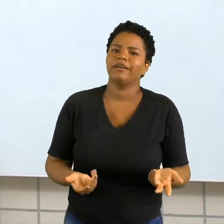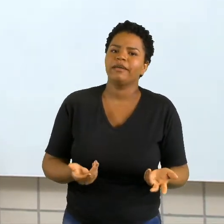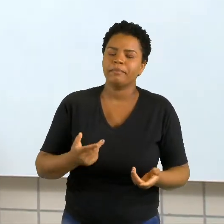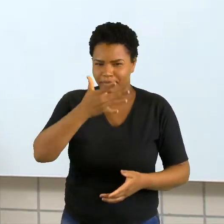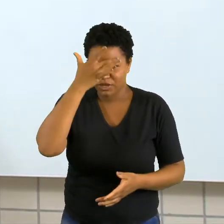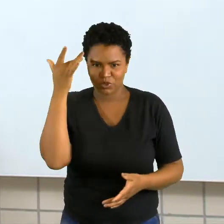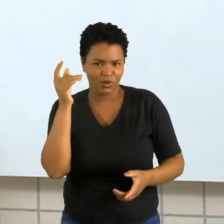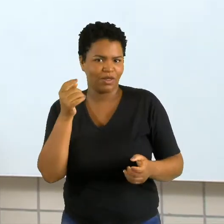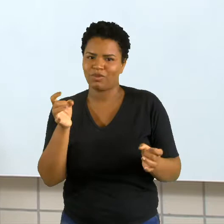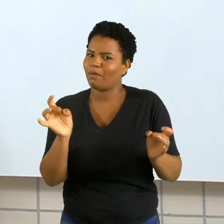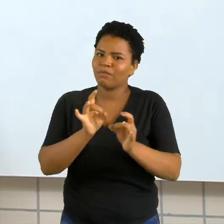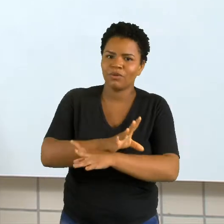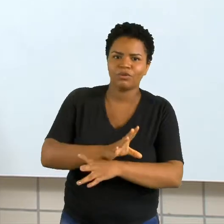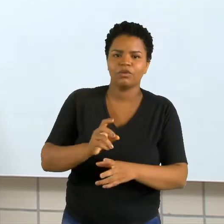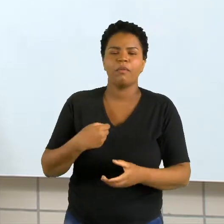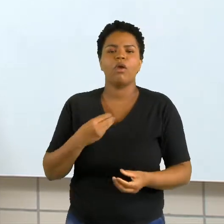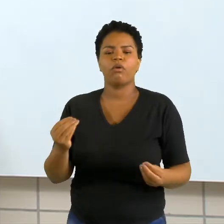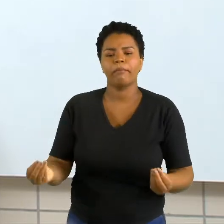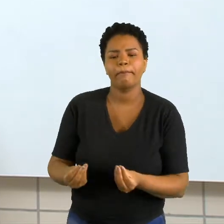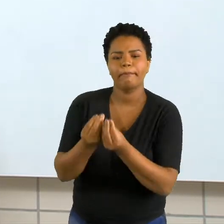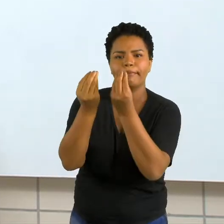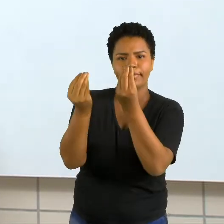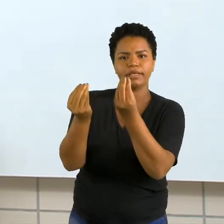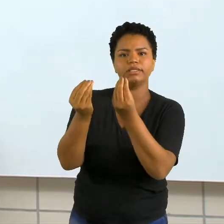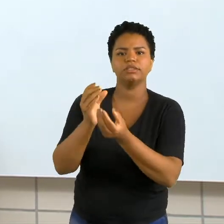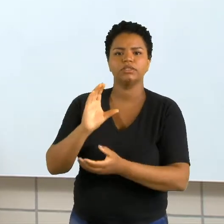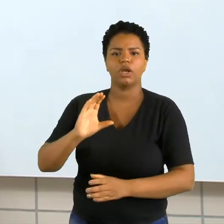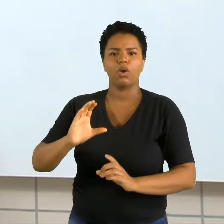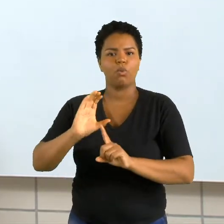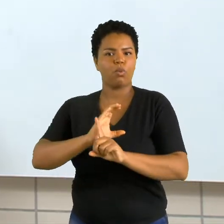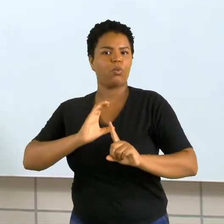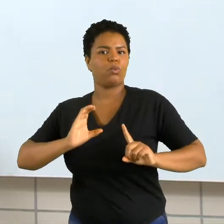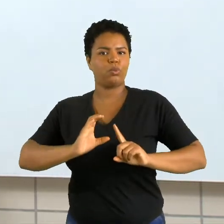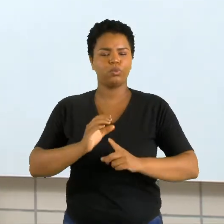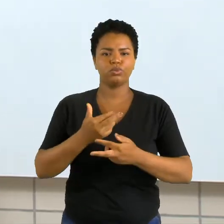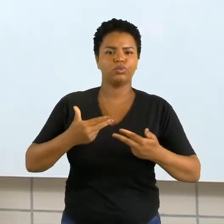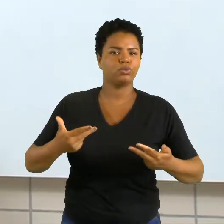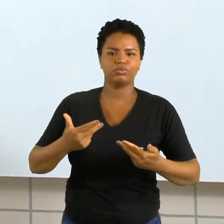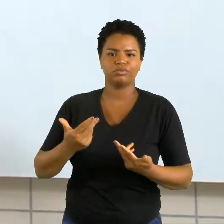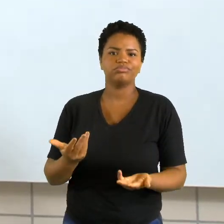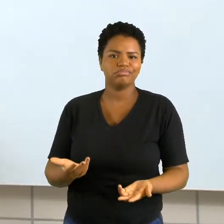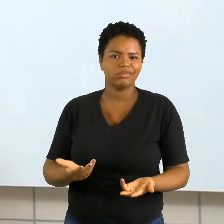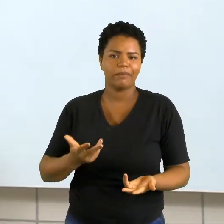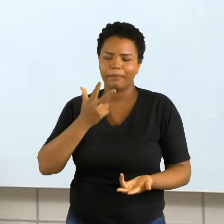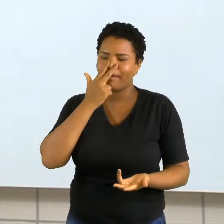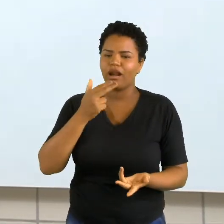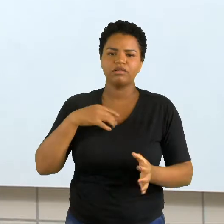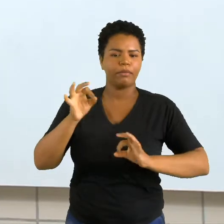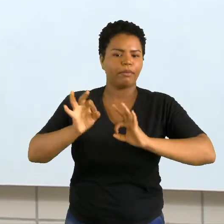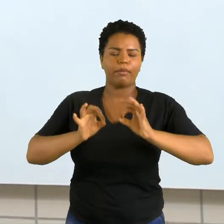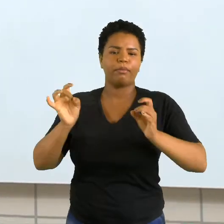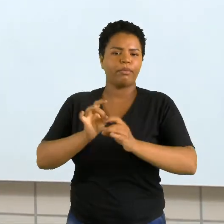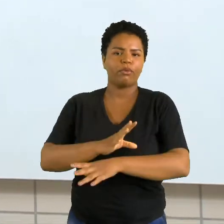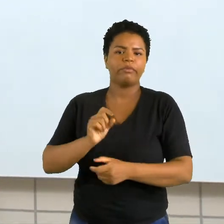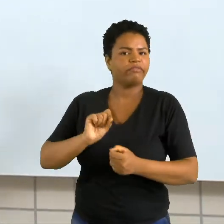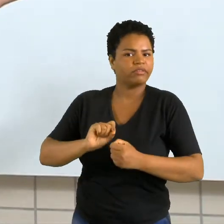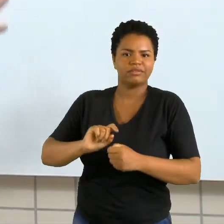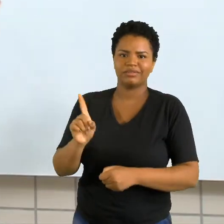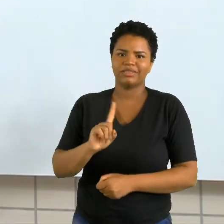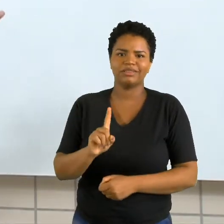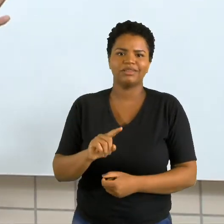os cultos, as missas. Então, a venda de cargos eclesiásticos vai gerar um despreparo dentro da igreja daquele período.